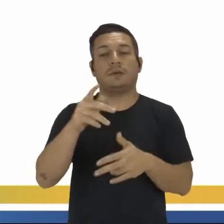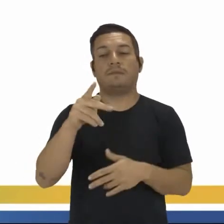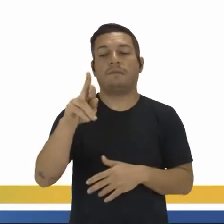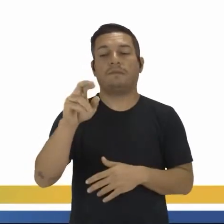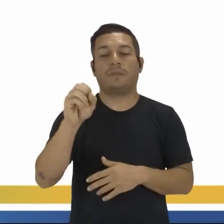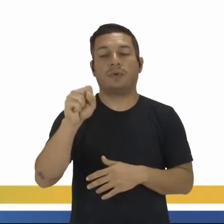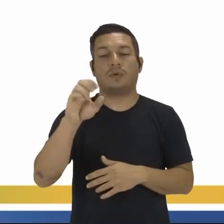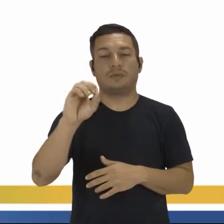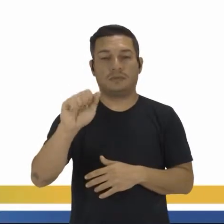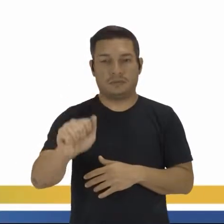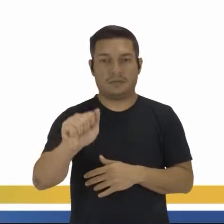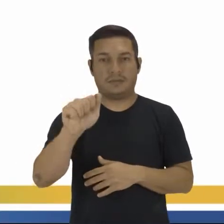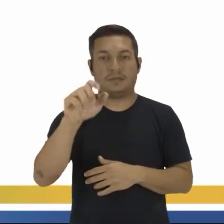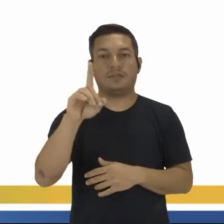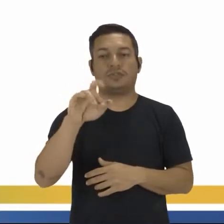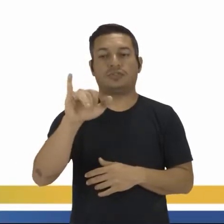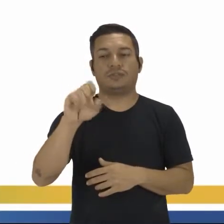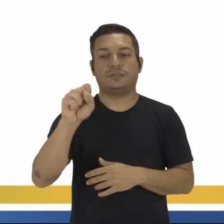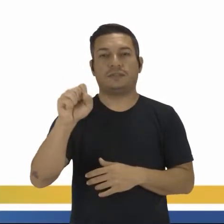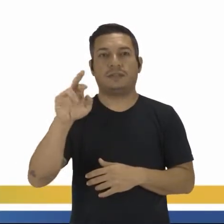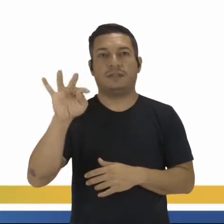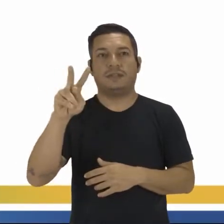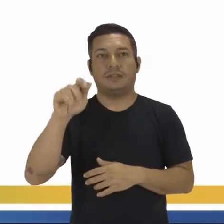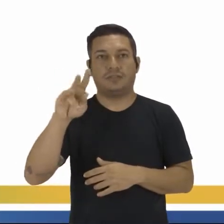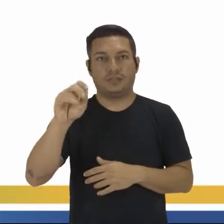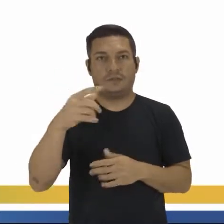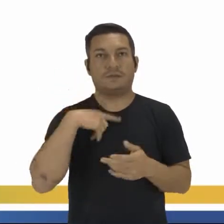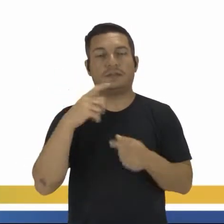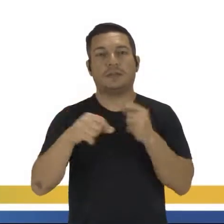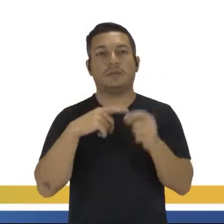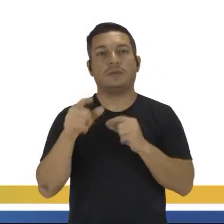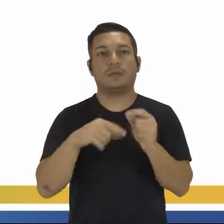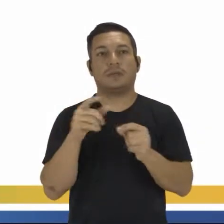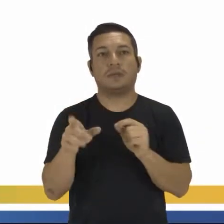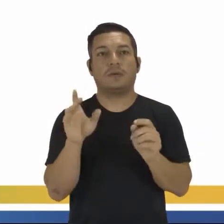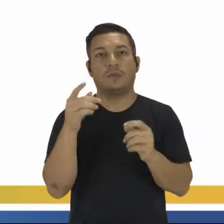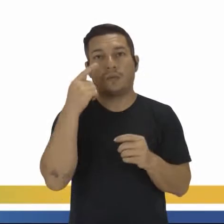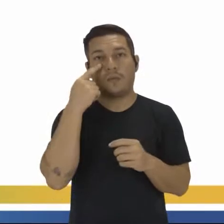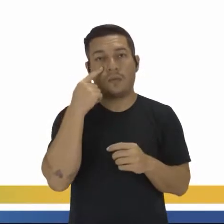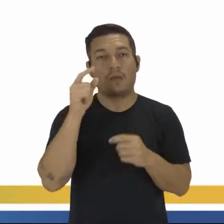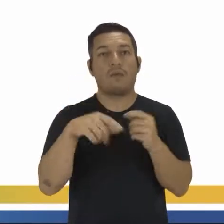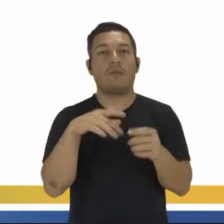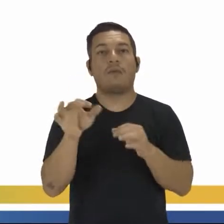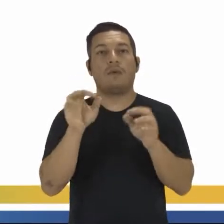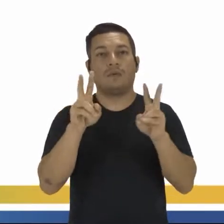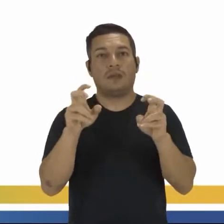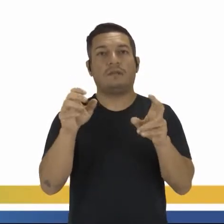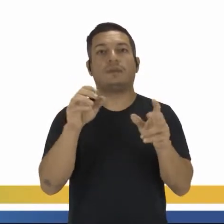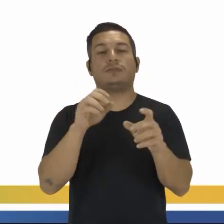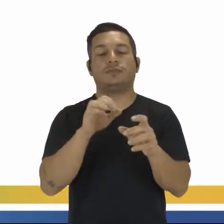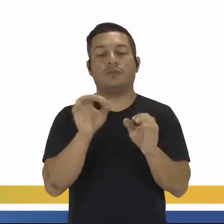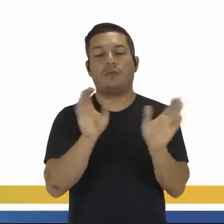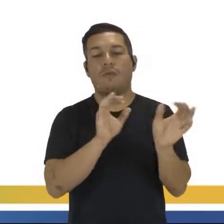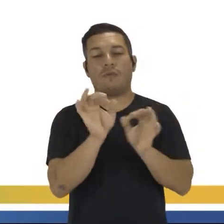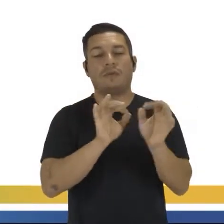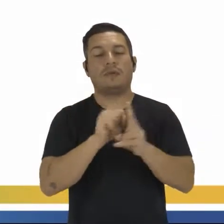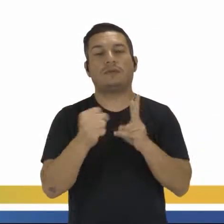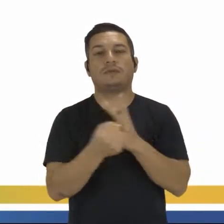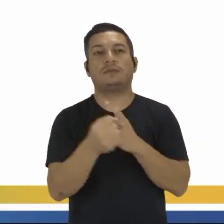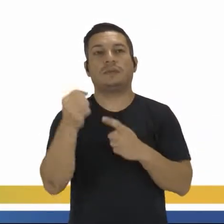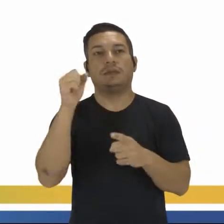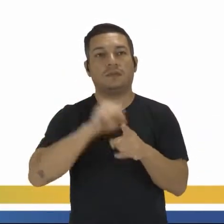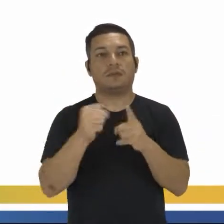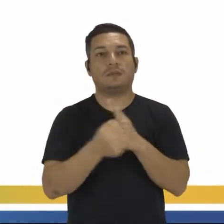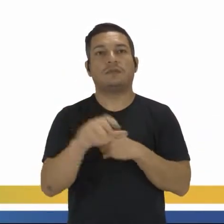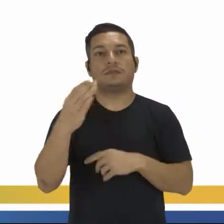dissertativo argumentativo e que apresente um ponto de vista sobre um tema de ordem social, científica, cultural